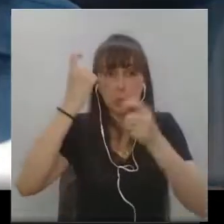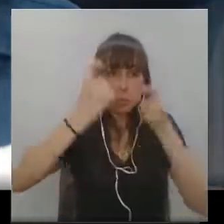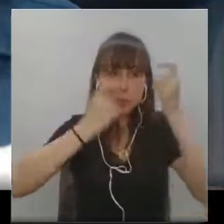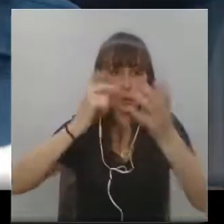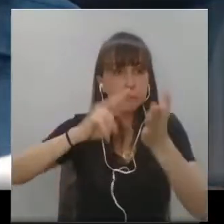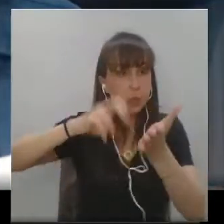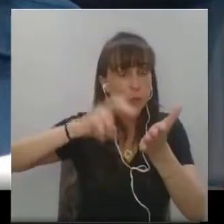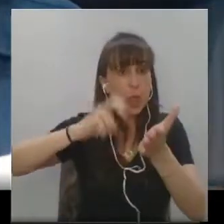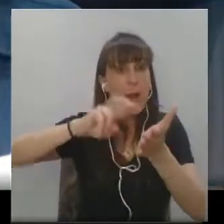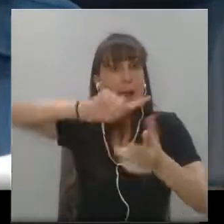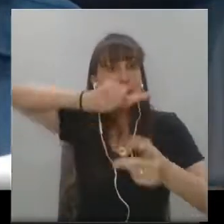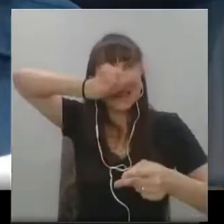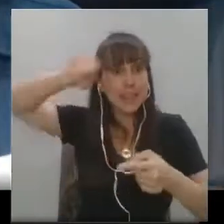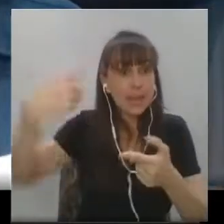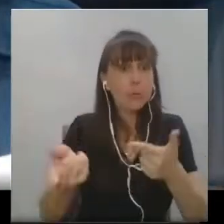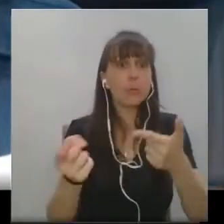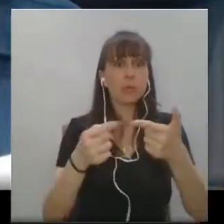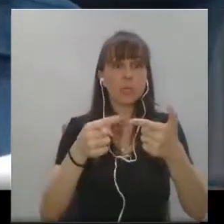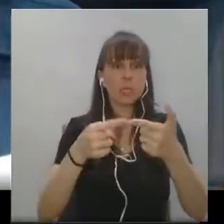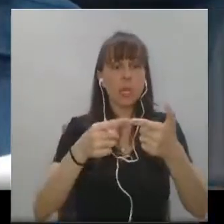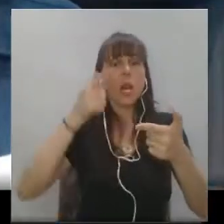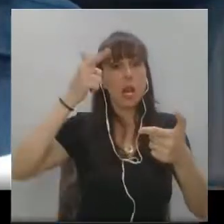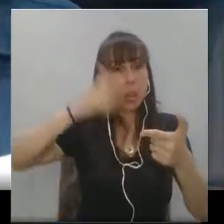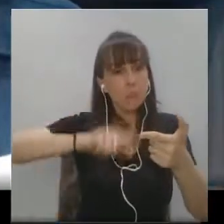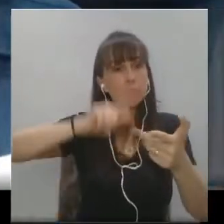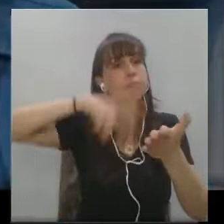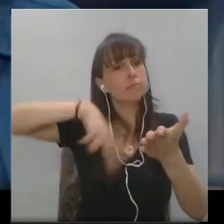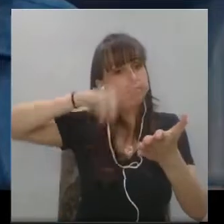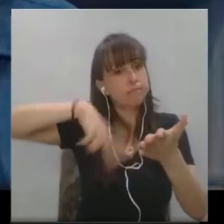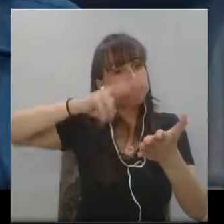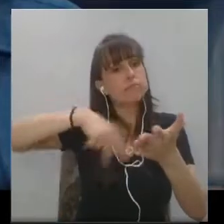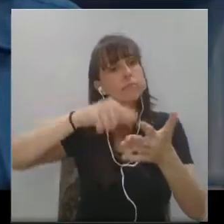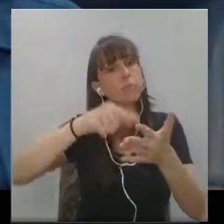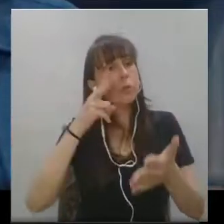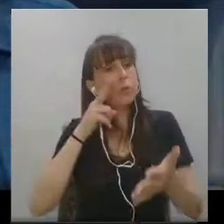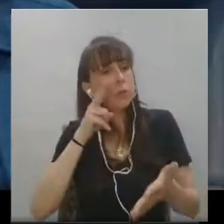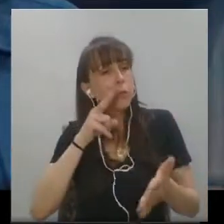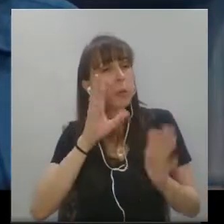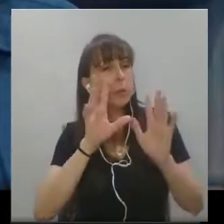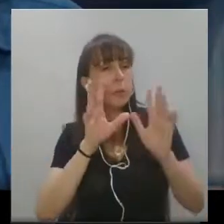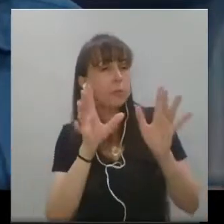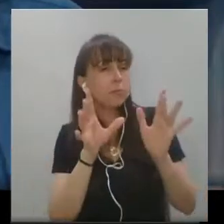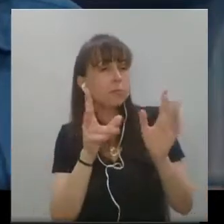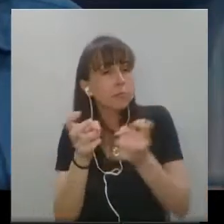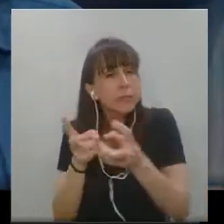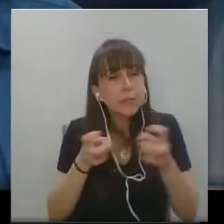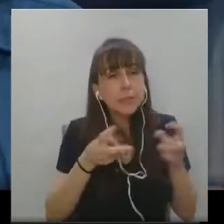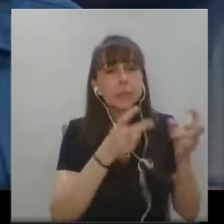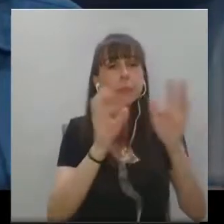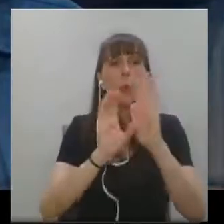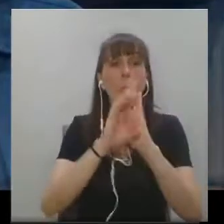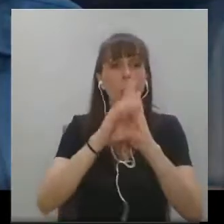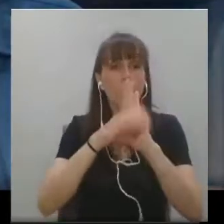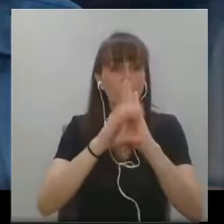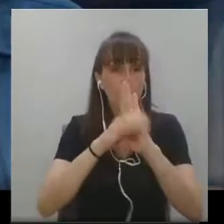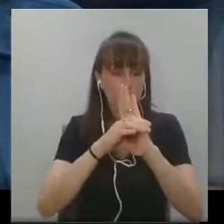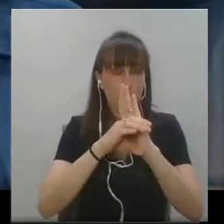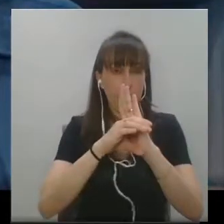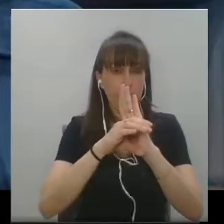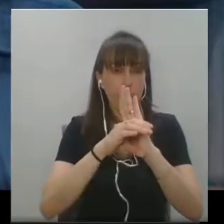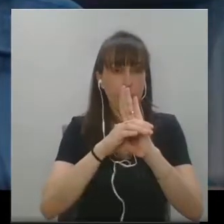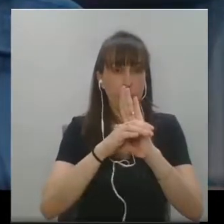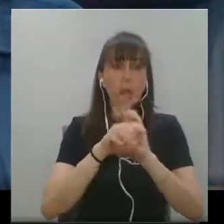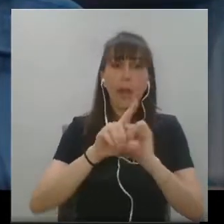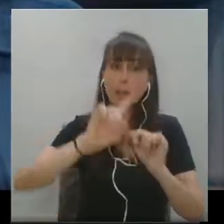detalhes mínimos, né, daquele conceito, do que está sendo tratado ali. Então, na medida que você vai